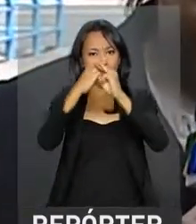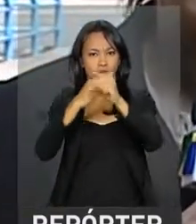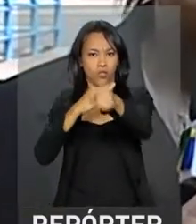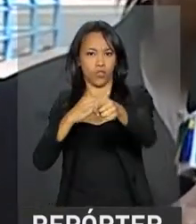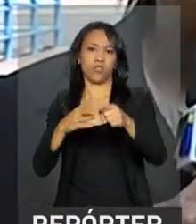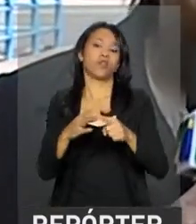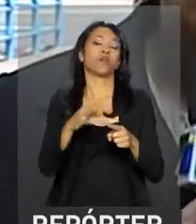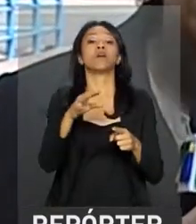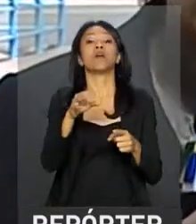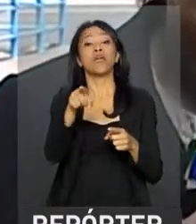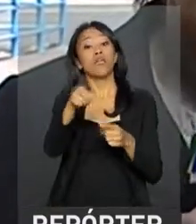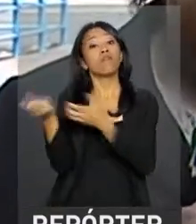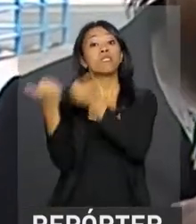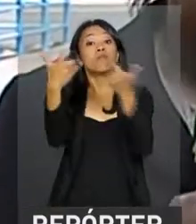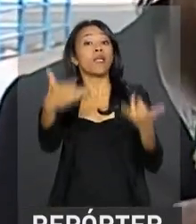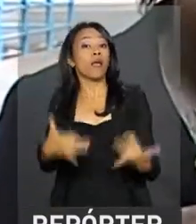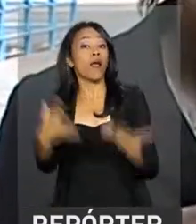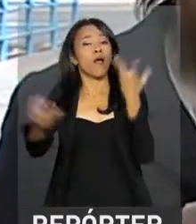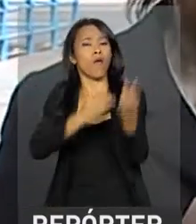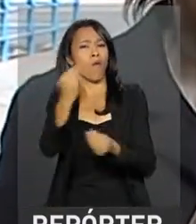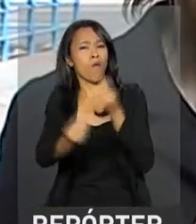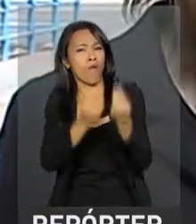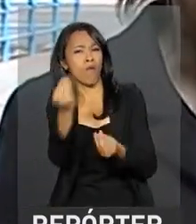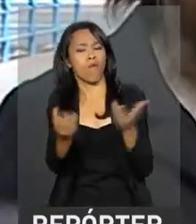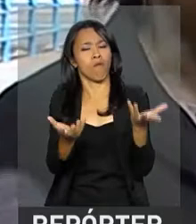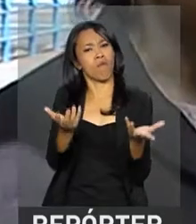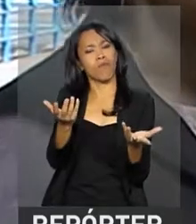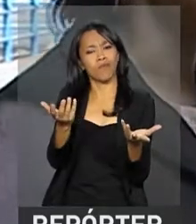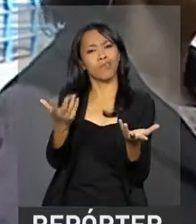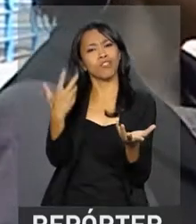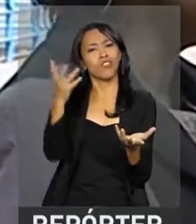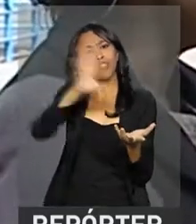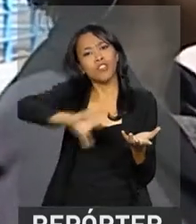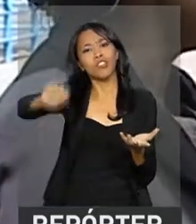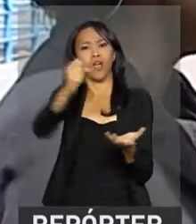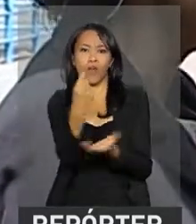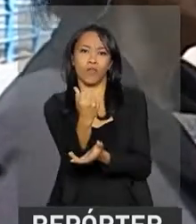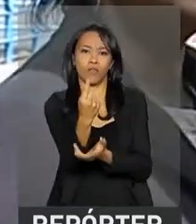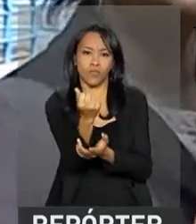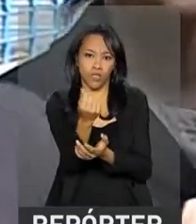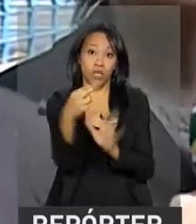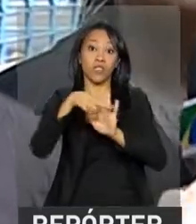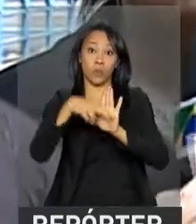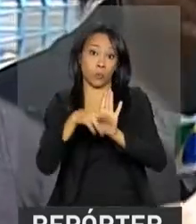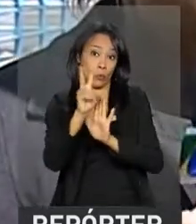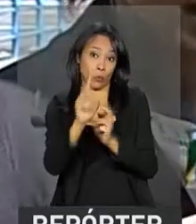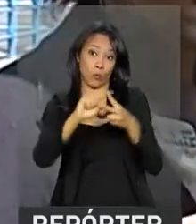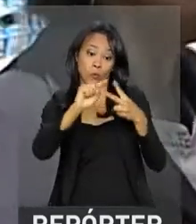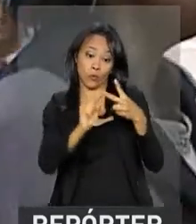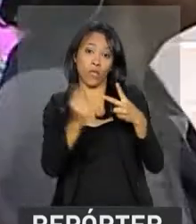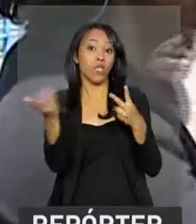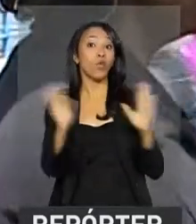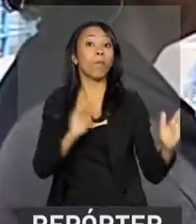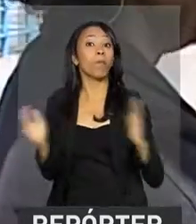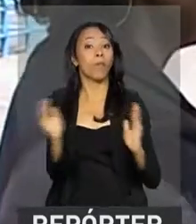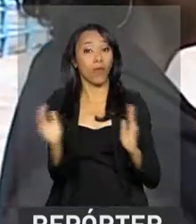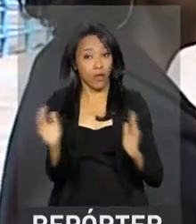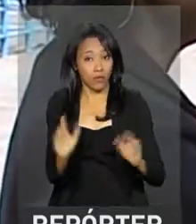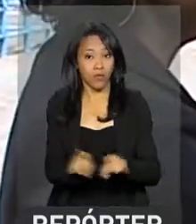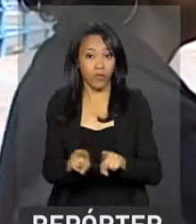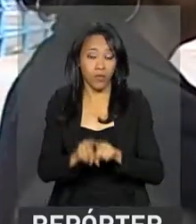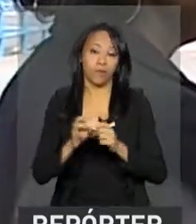quais são essas duas situações em que o trabalhador poderá conseguir retirar esse dinheiro e qual é o prazo